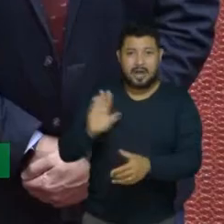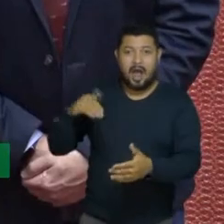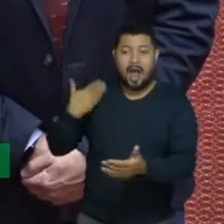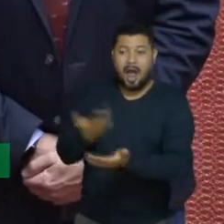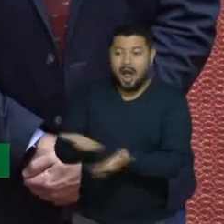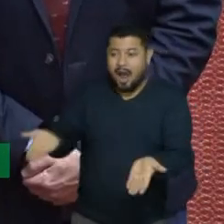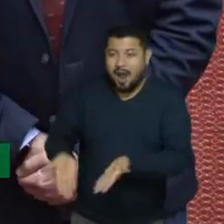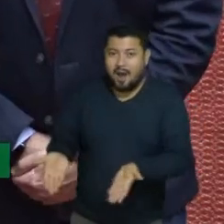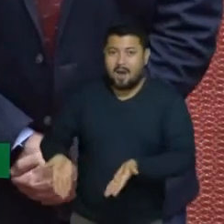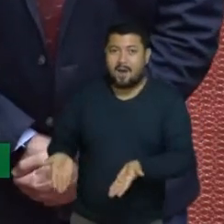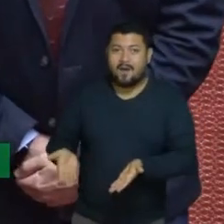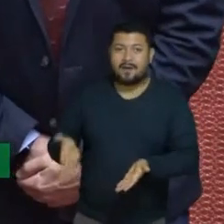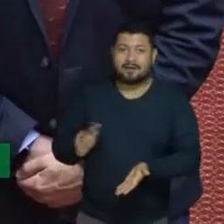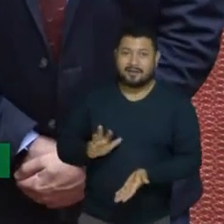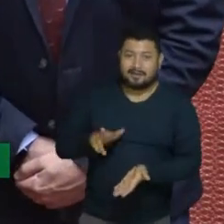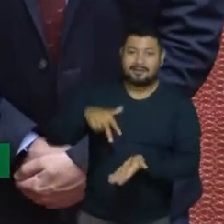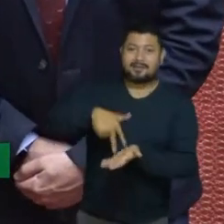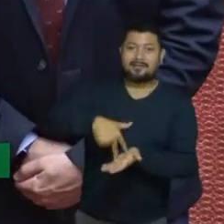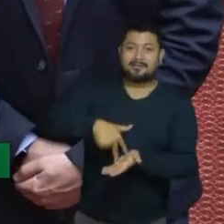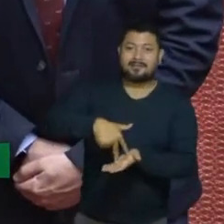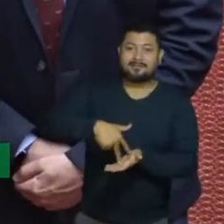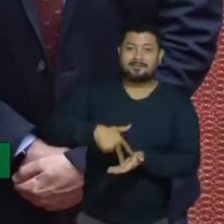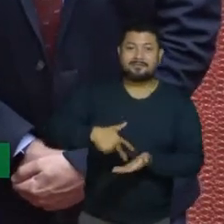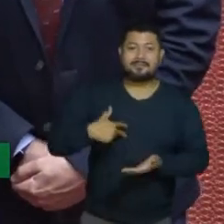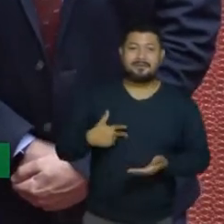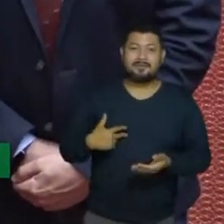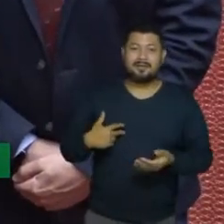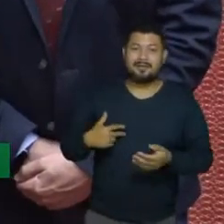Quando ele levantou para a dança, terminou a